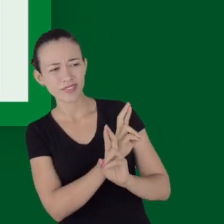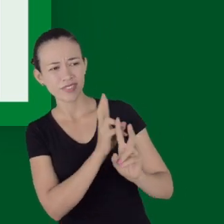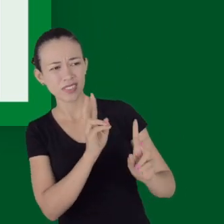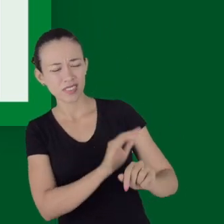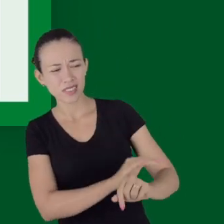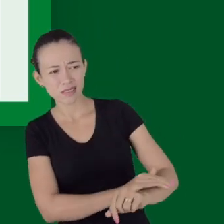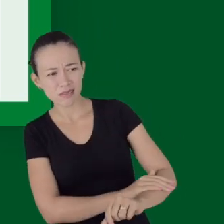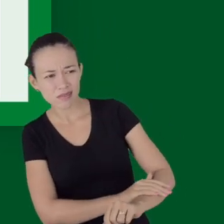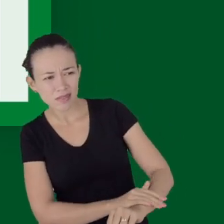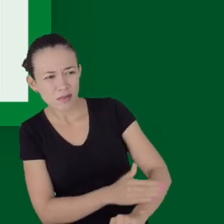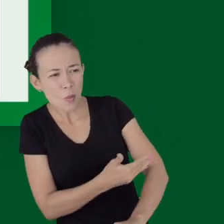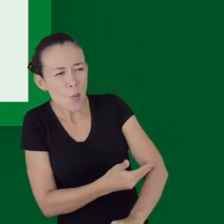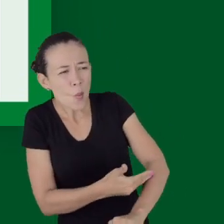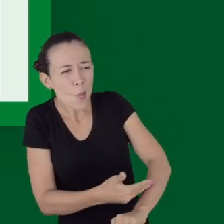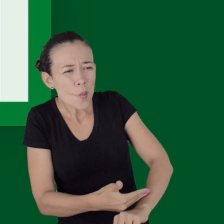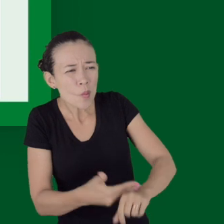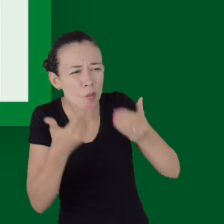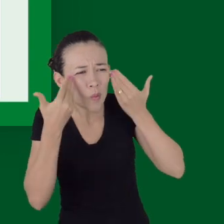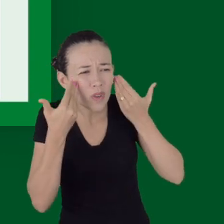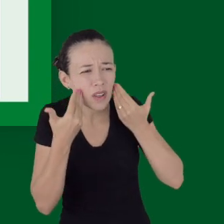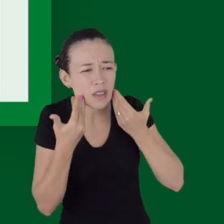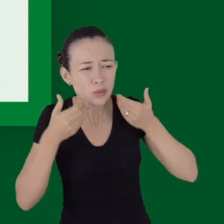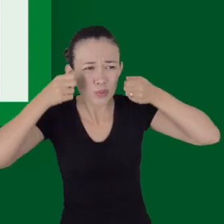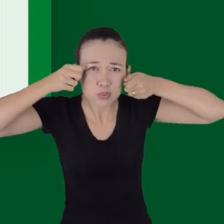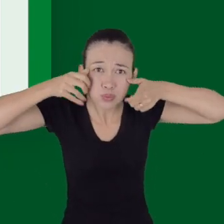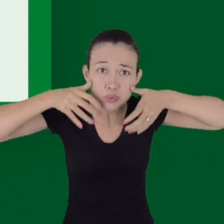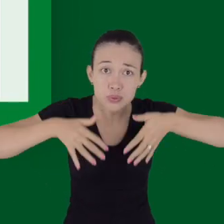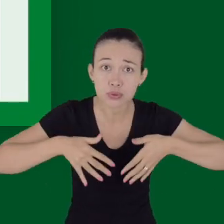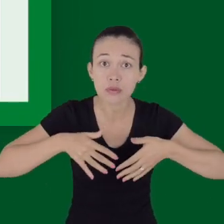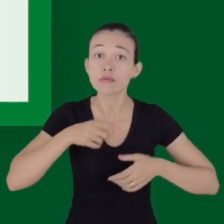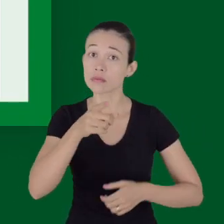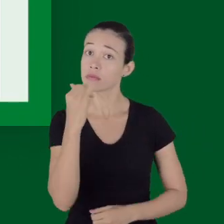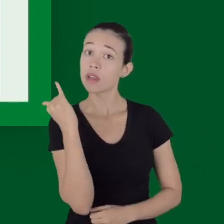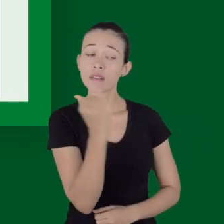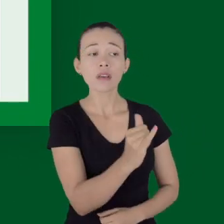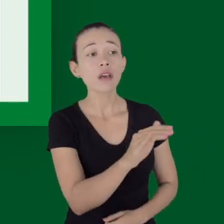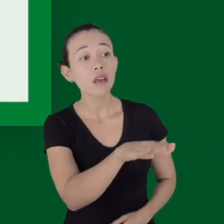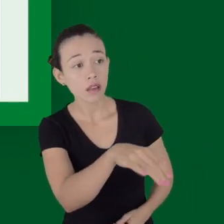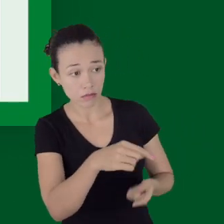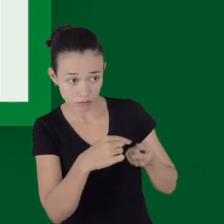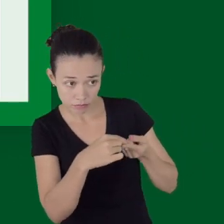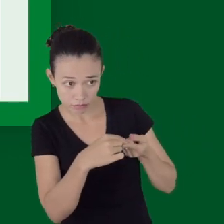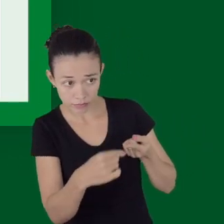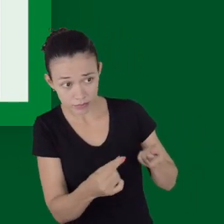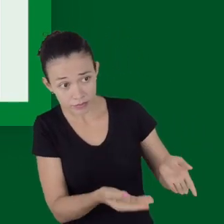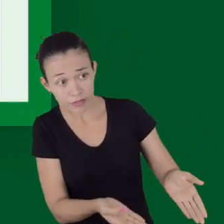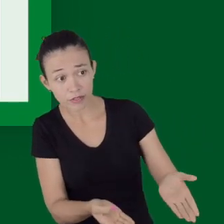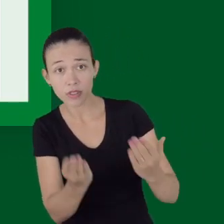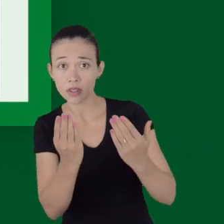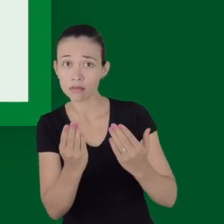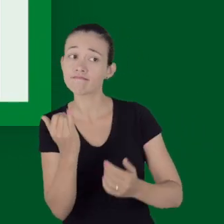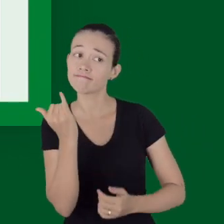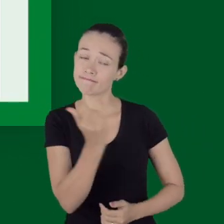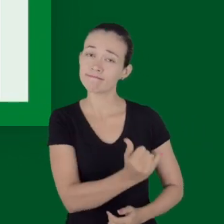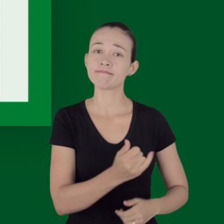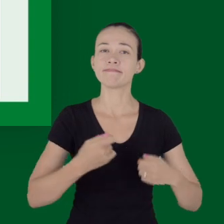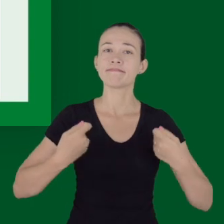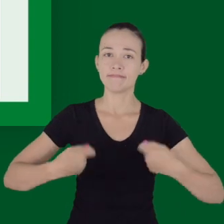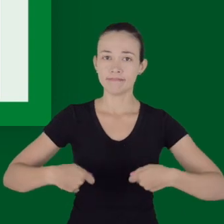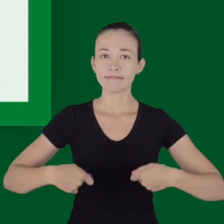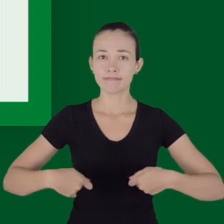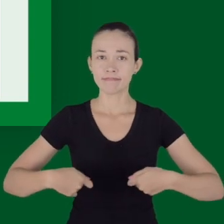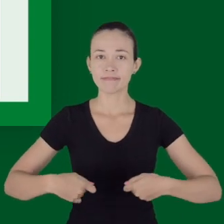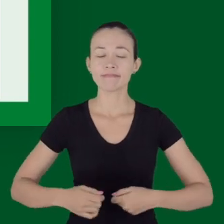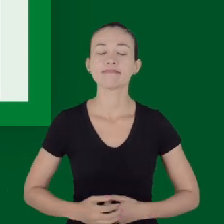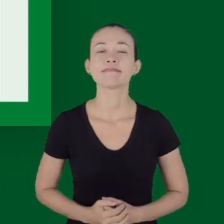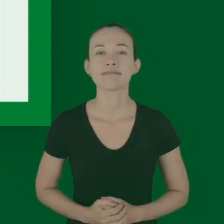muito pálido, suando, sempre é bom pedir para ele aferir a glicemia, um pouco desorientado, né?